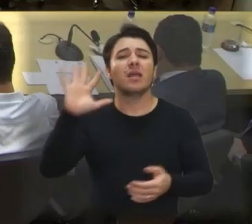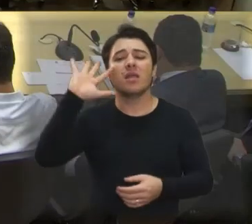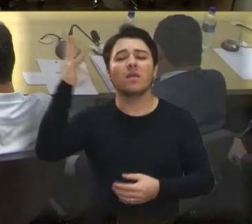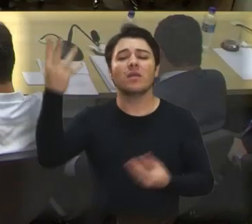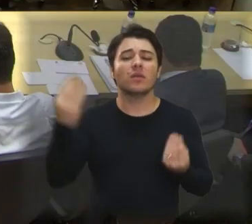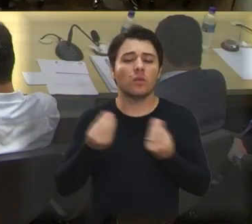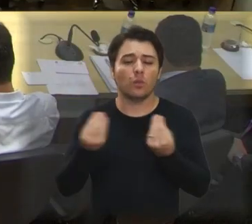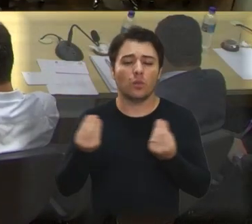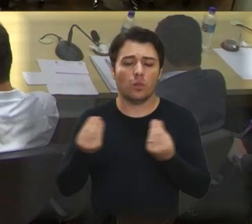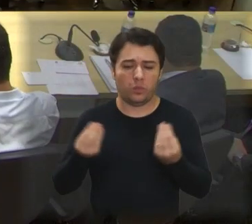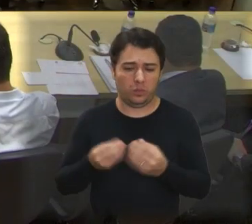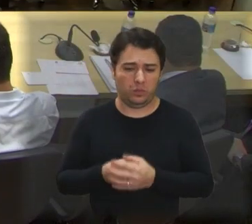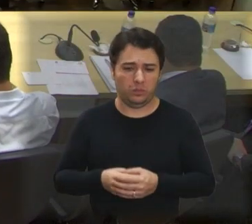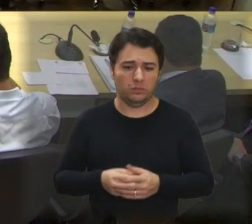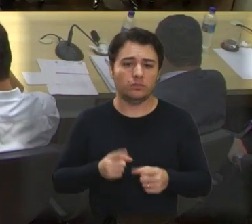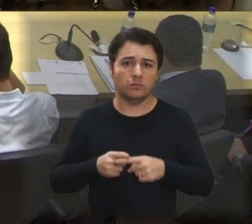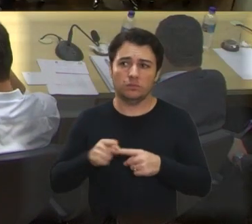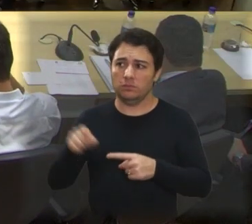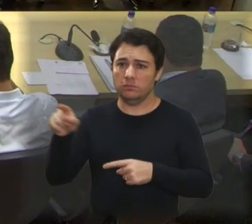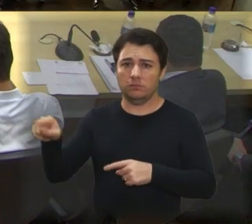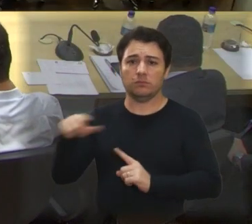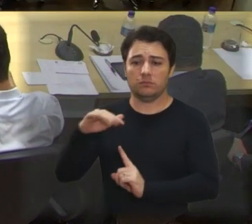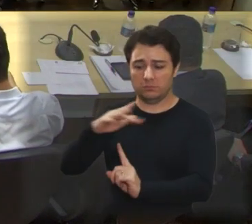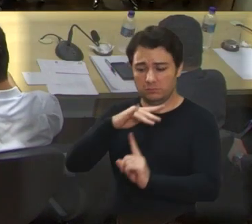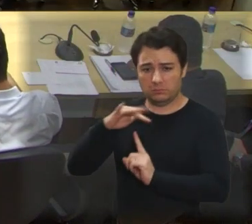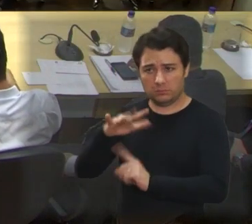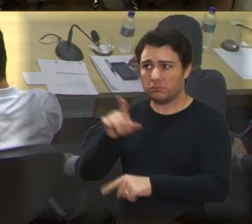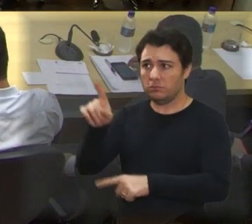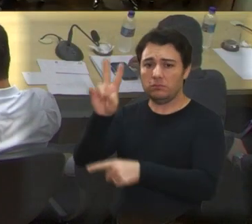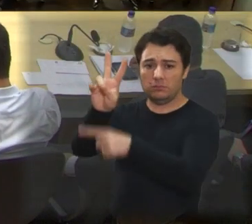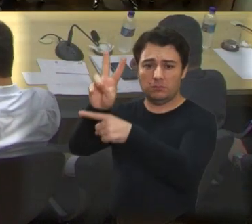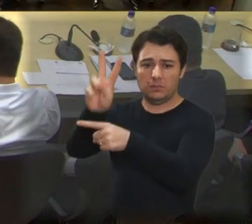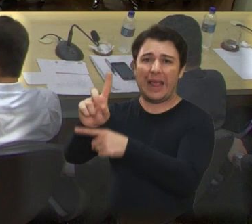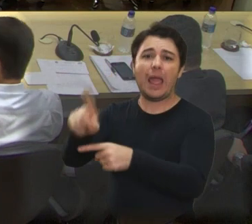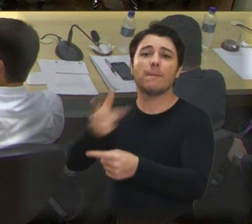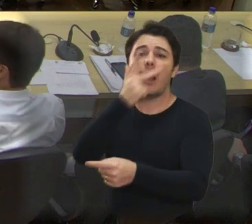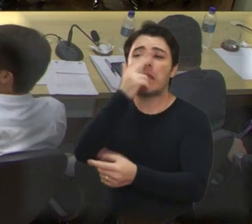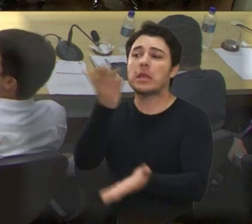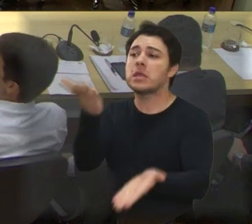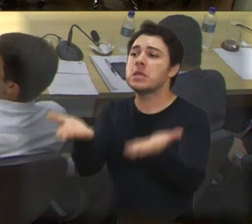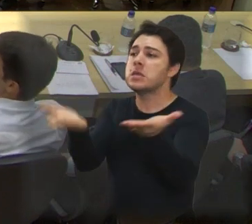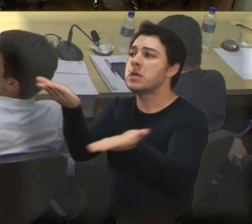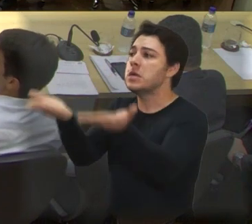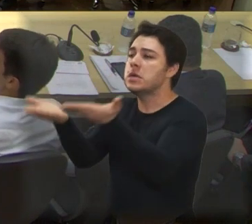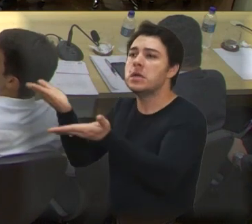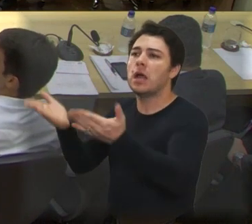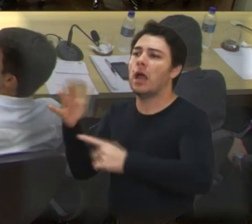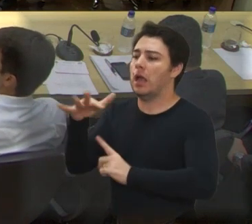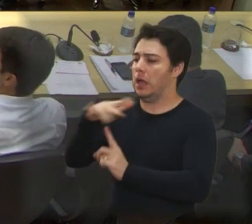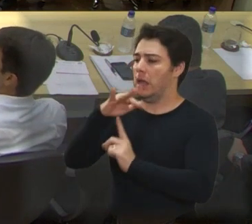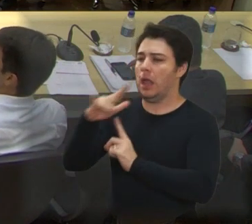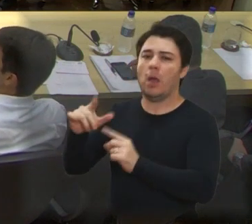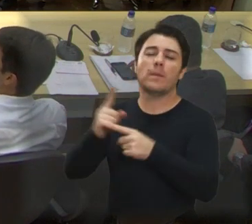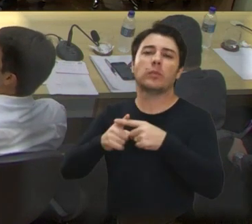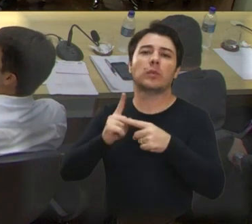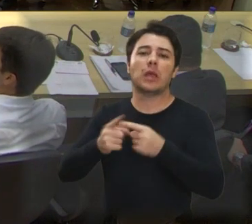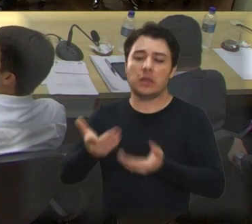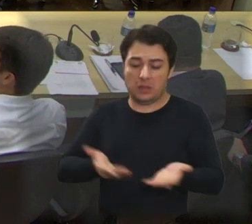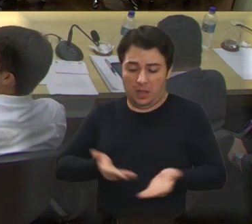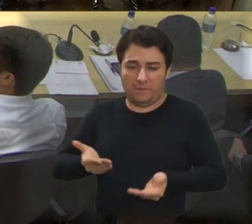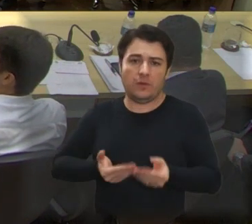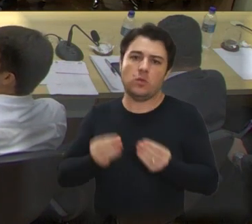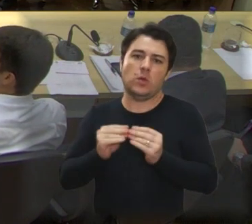do ponto de vista de manter um ambiente né de fato aquele barato né sem prejudicar o serviço Ou